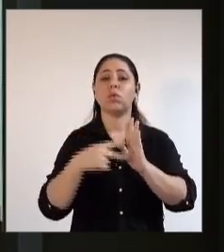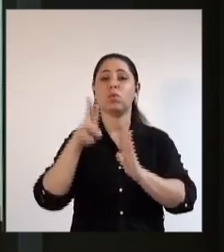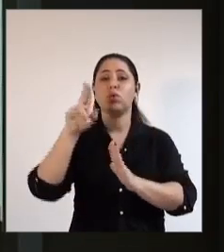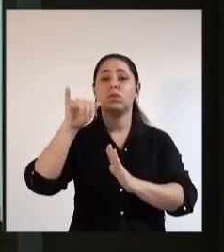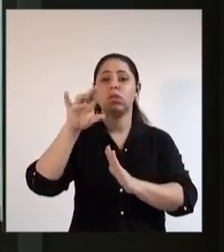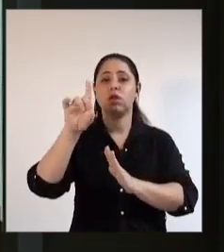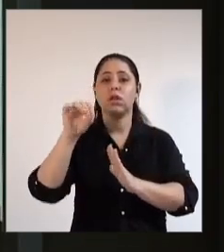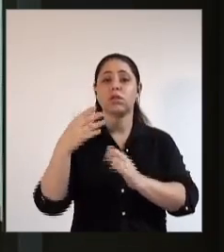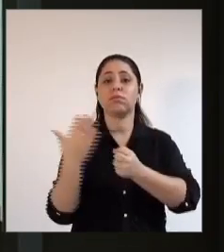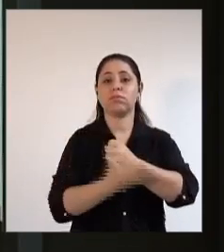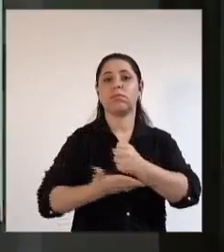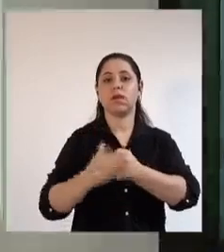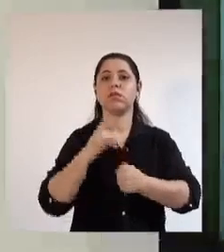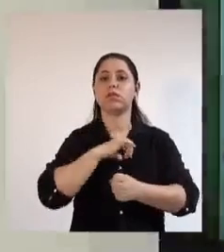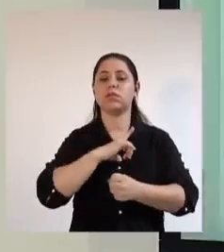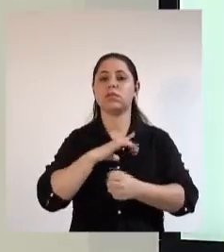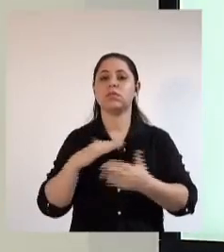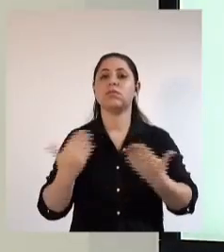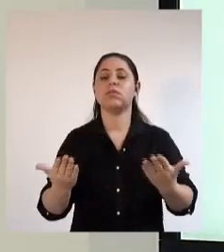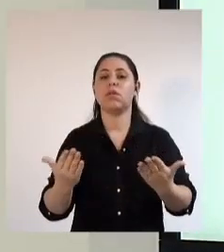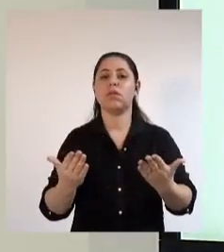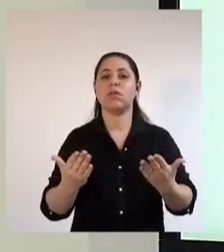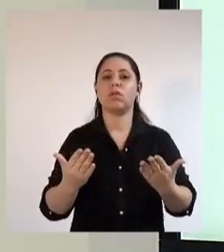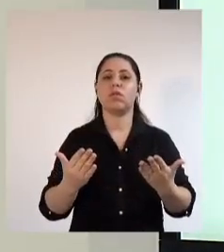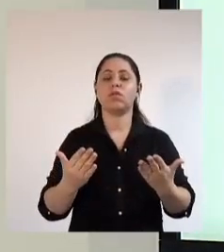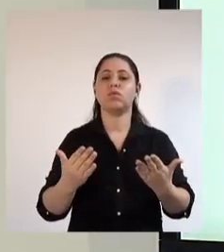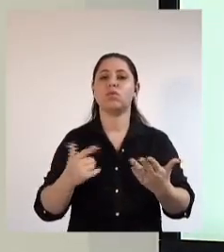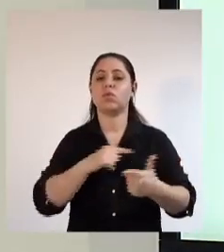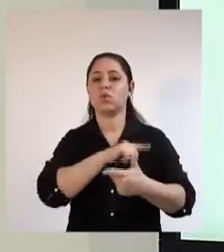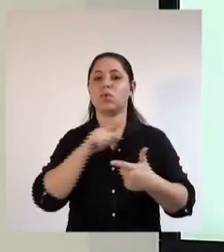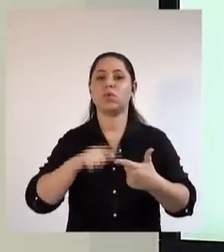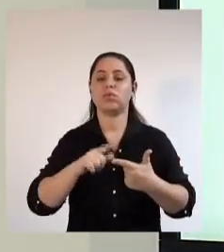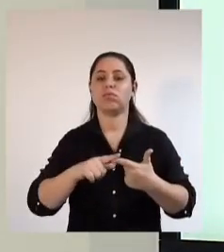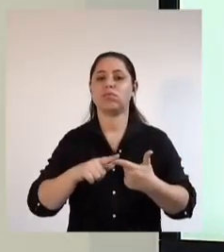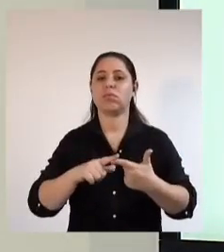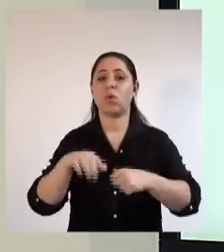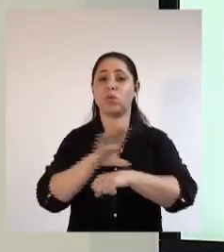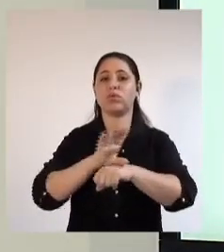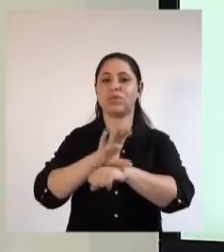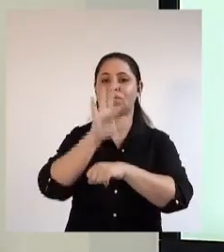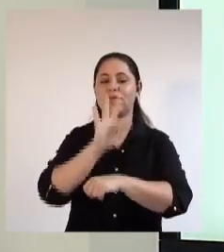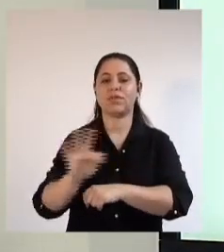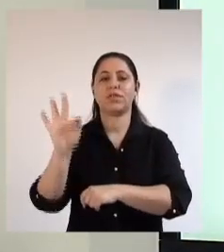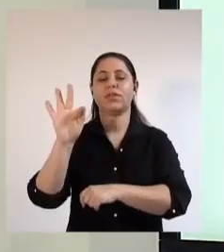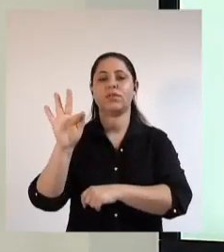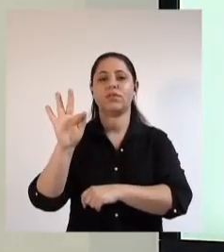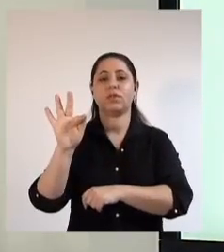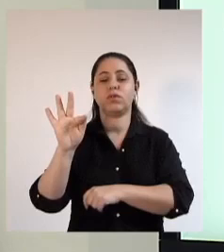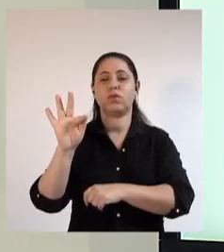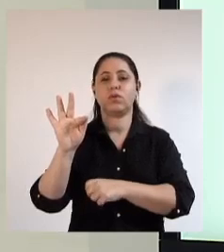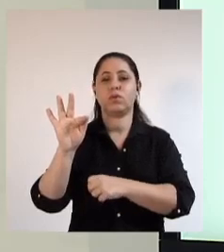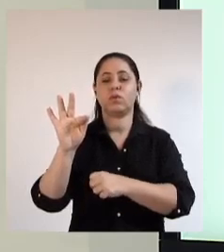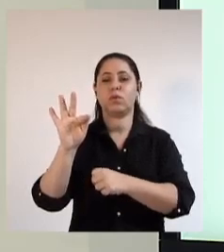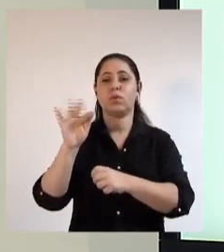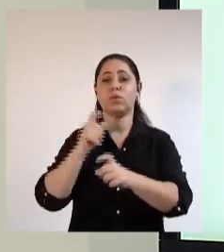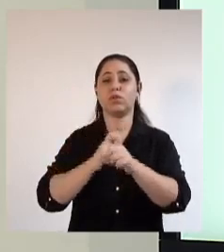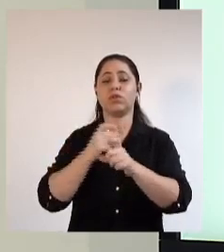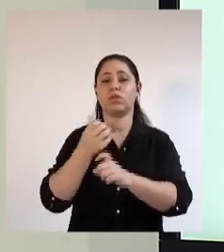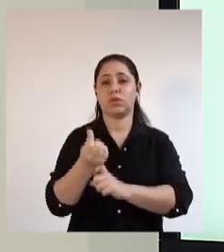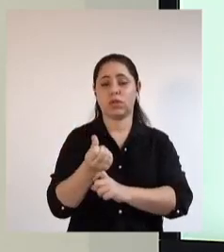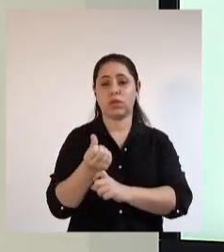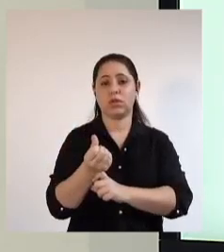até a base em dois artigos da constituição federal que o artigo 6º que fala do direito ao lazer